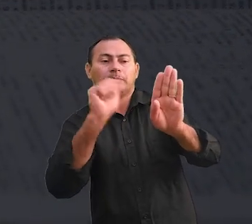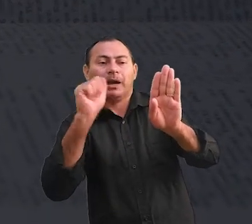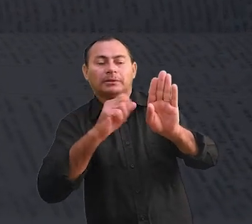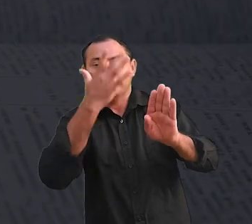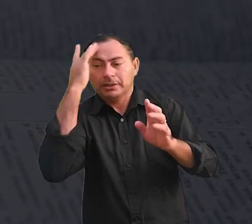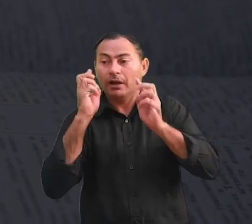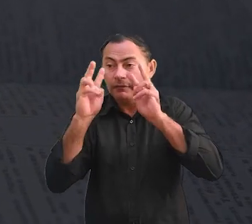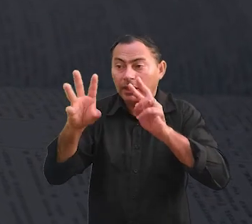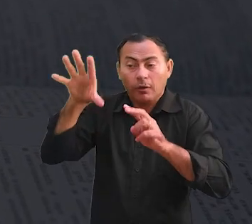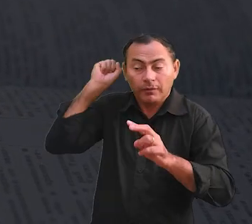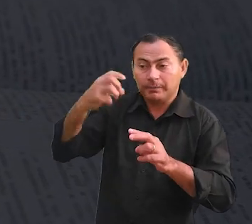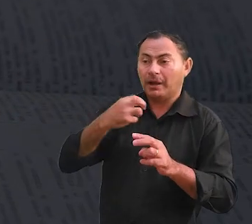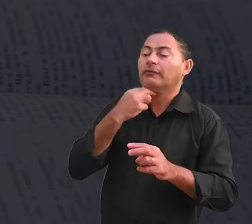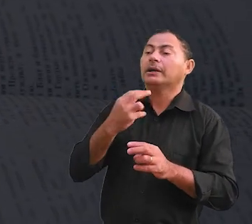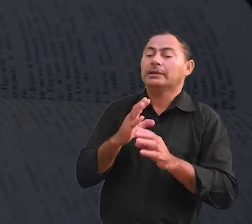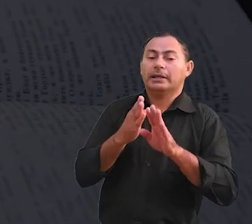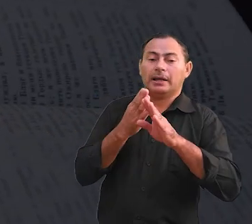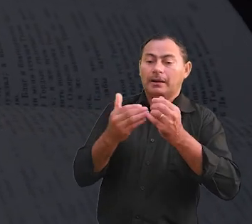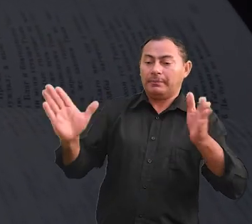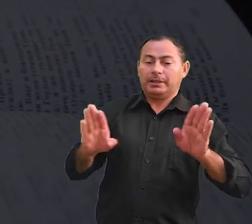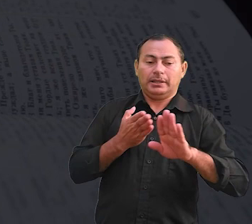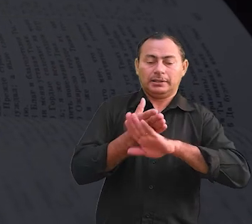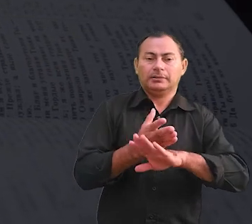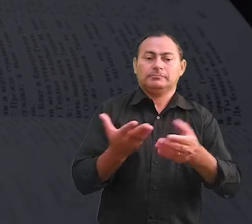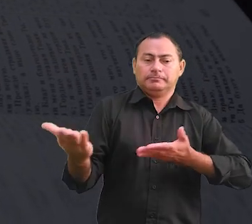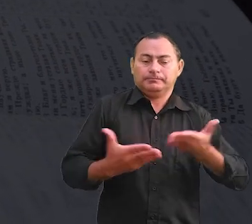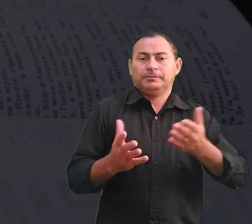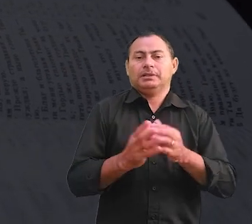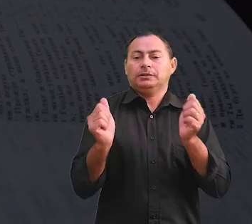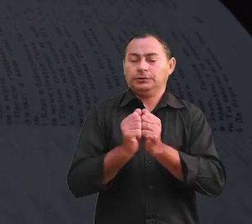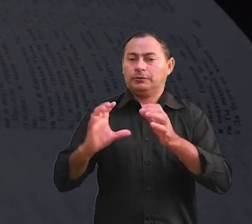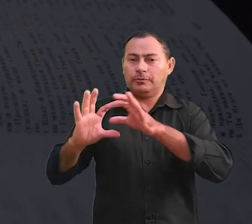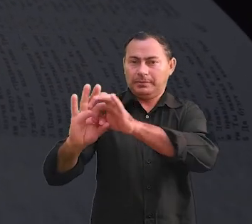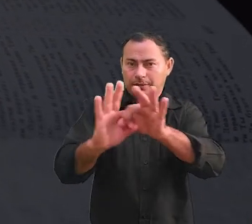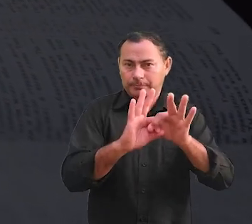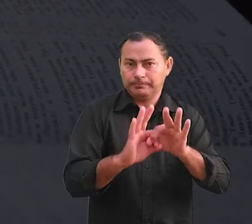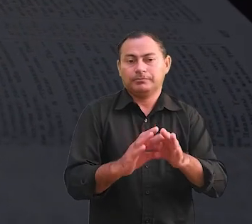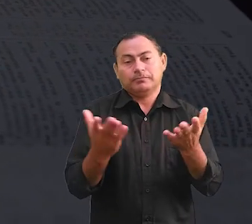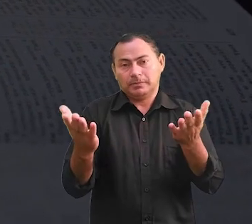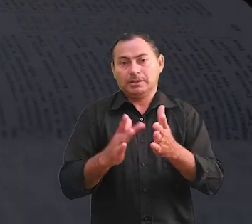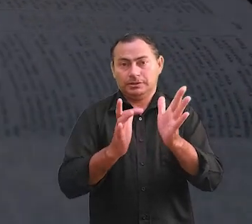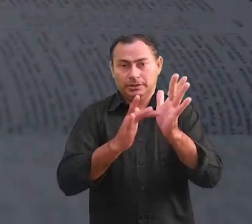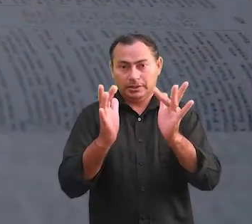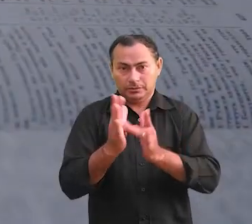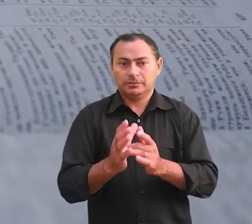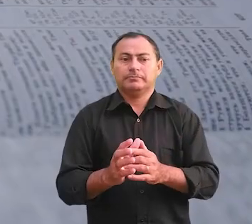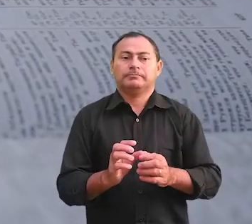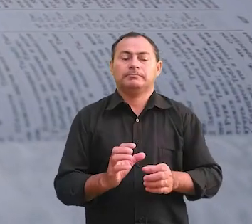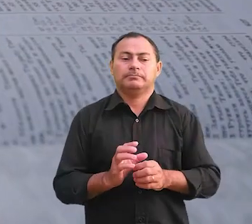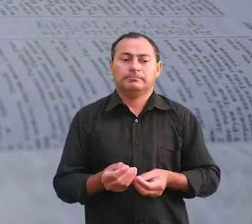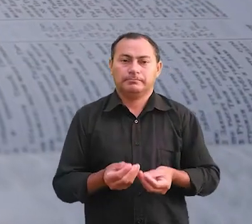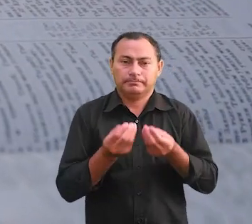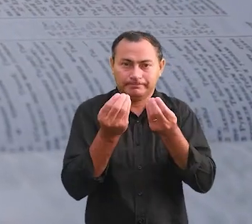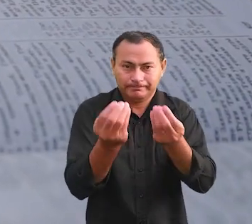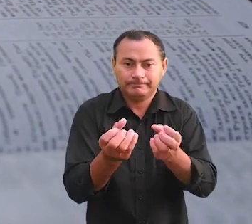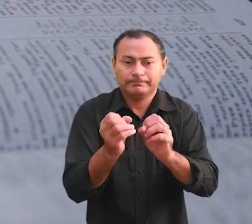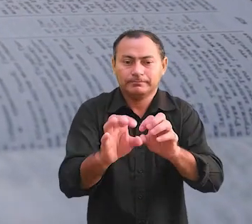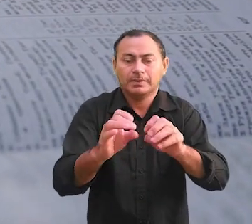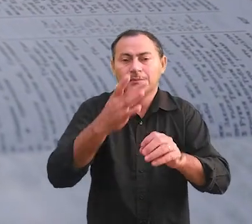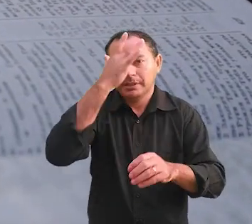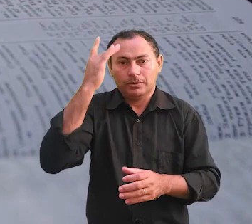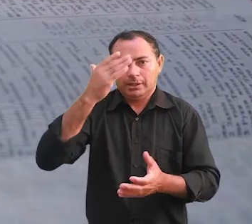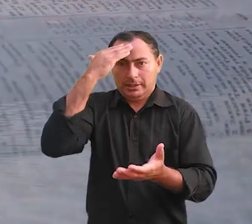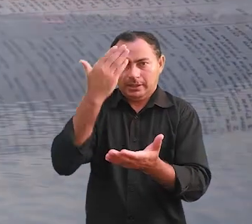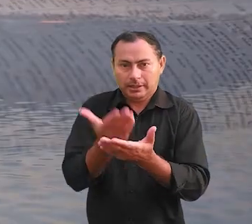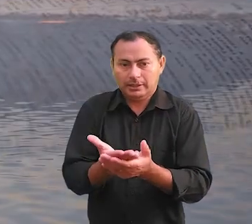se alguém ouvir a minha voz e abrir a porta entrarei e cearei com ele e ele comigo com isso Jesus está repreendendo